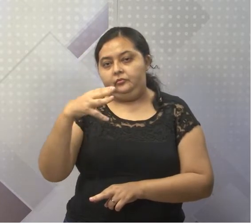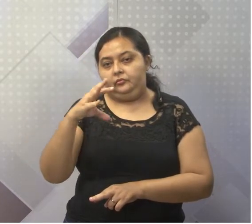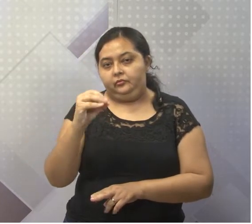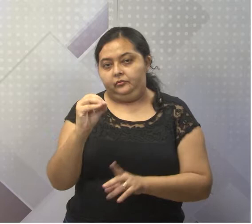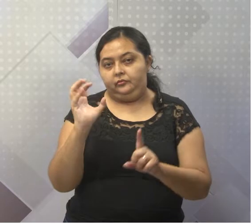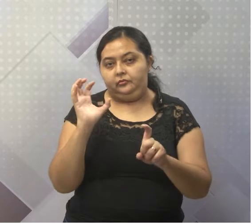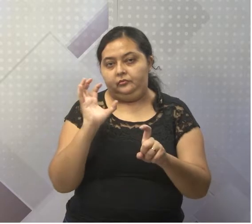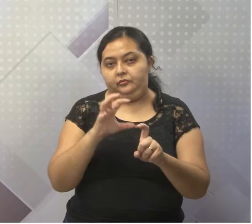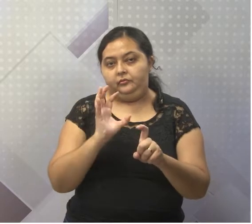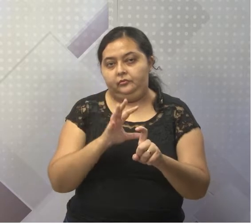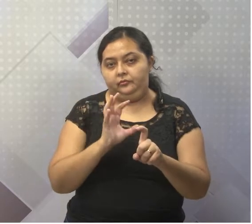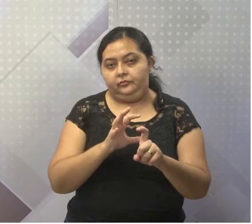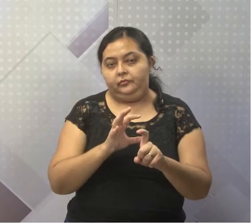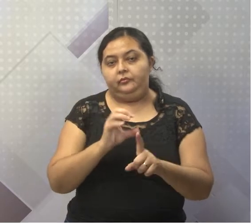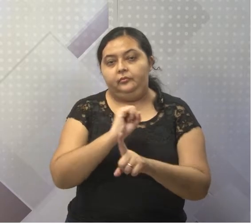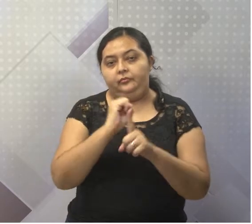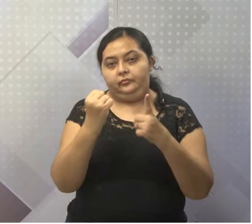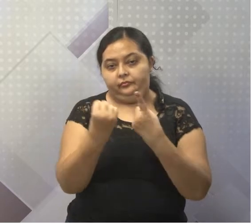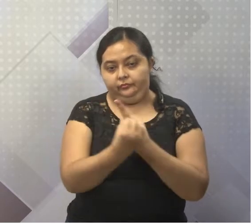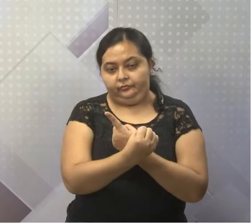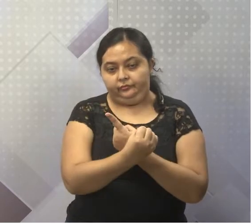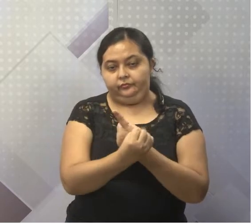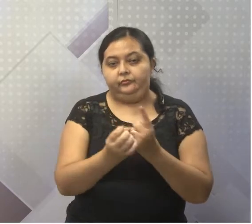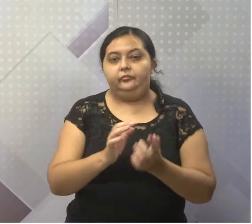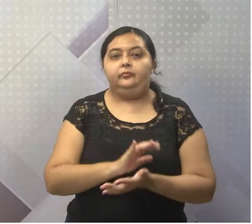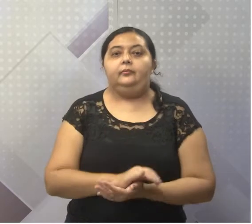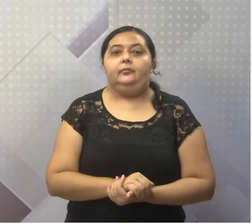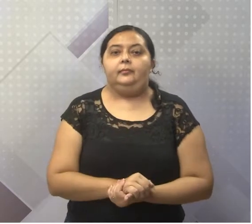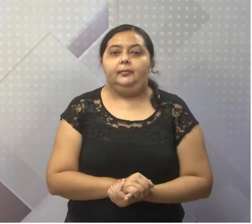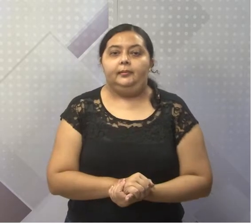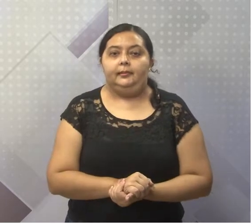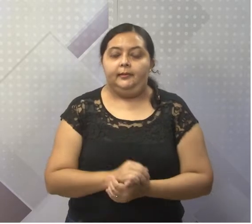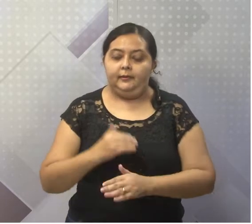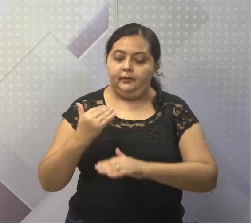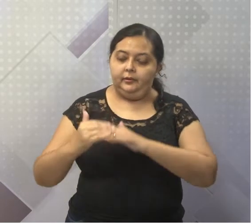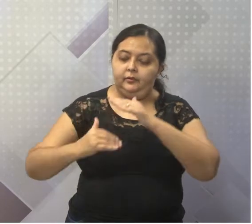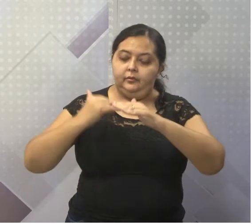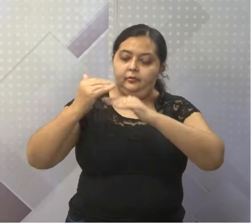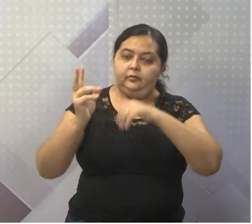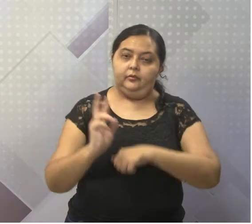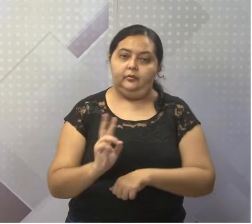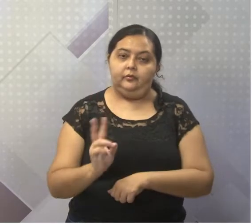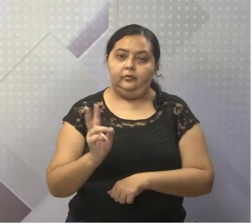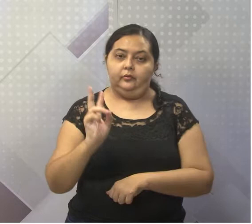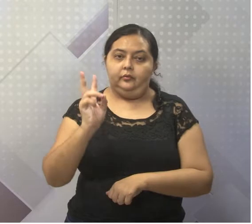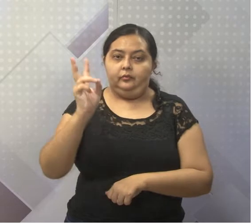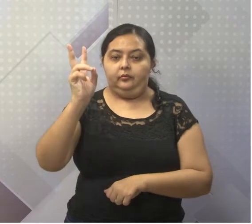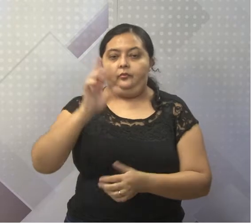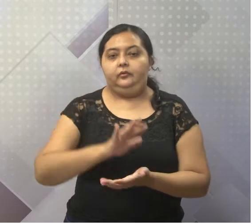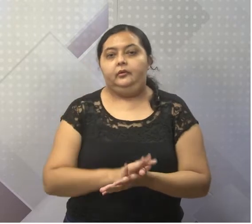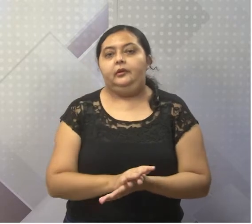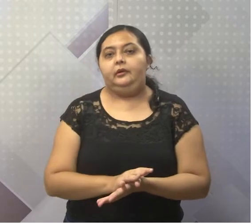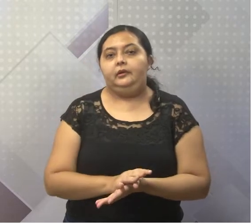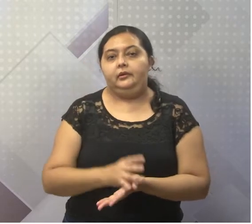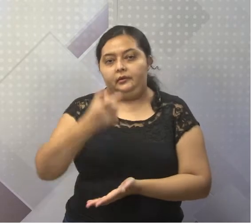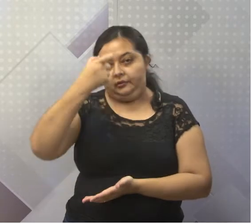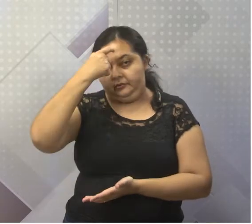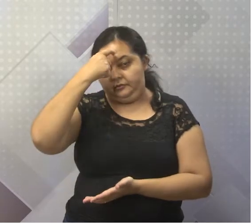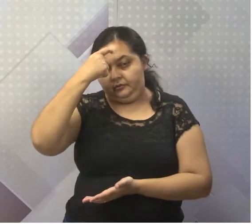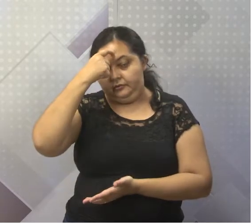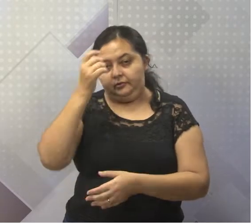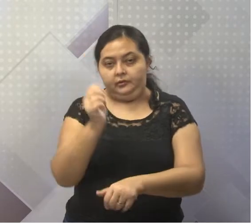quando com concomitante e Crescente valorização da racionalidade